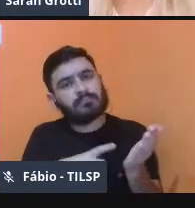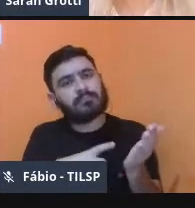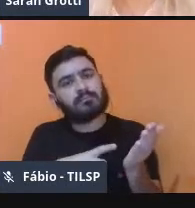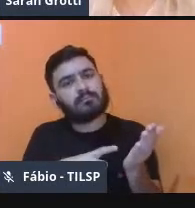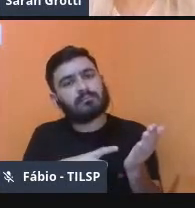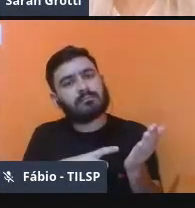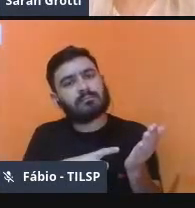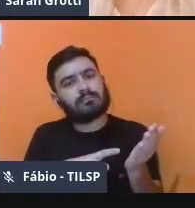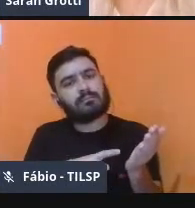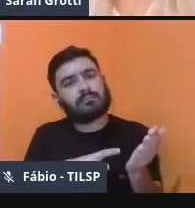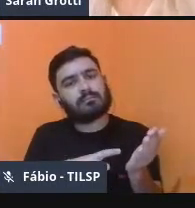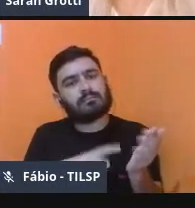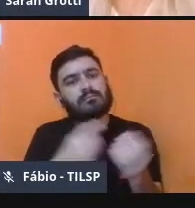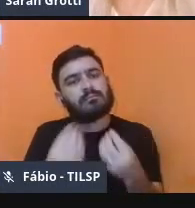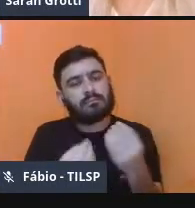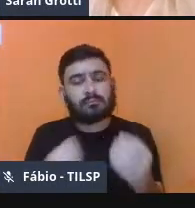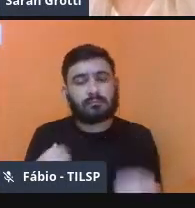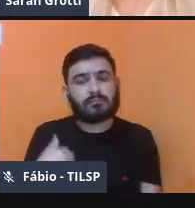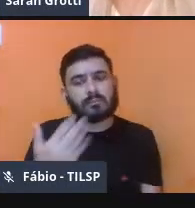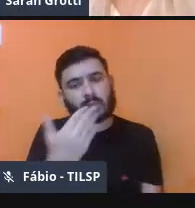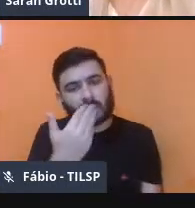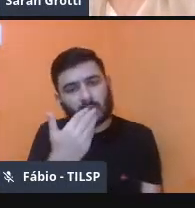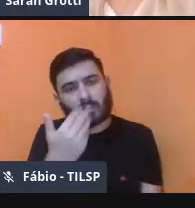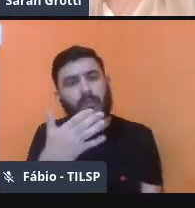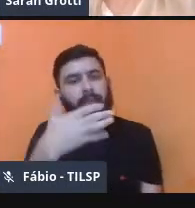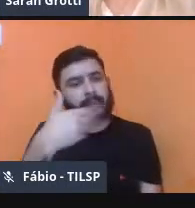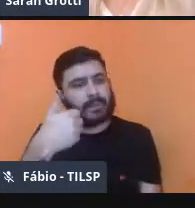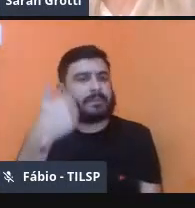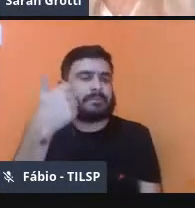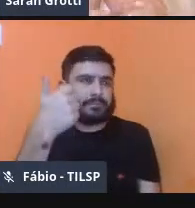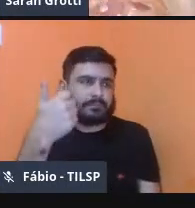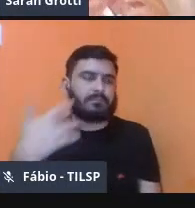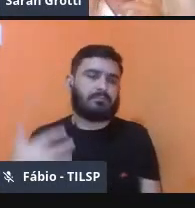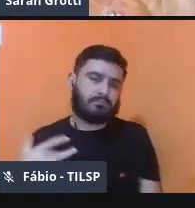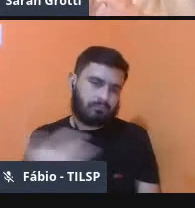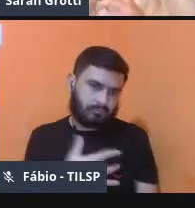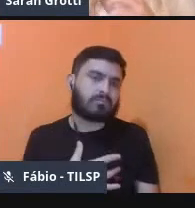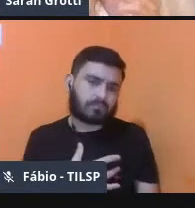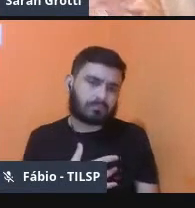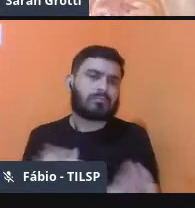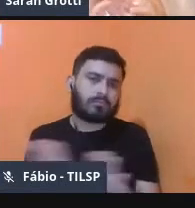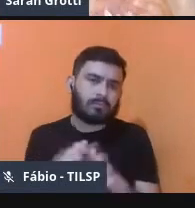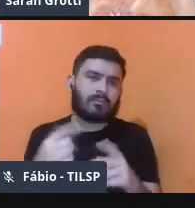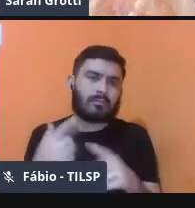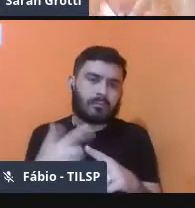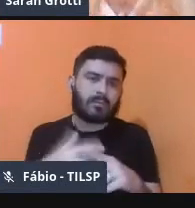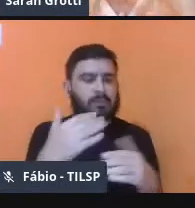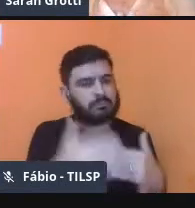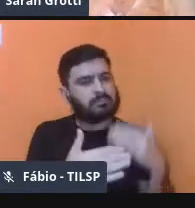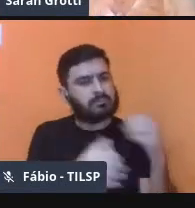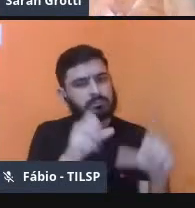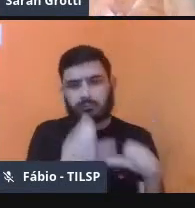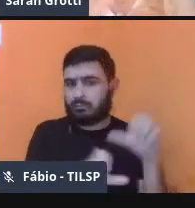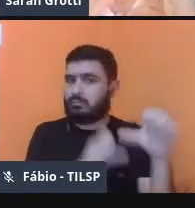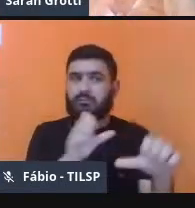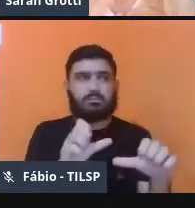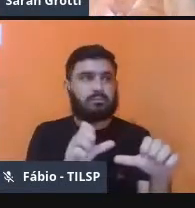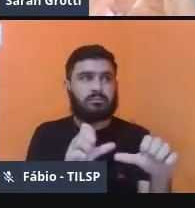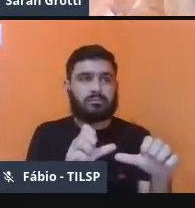essa alimentação mais saudável e, né? Porque a gente vai mudar. Pensem aí, a gente vai